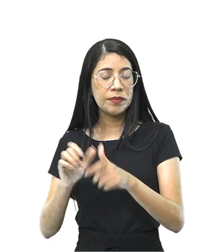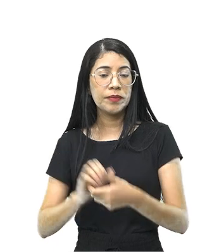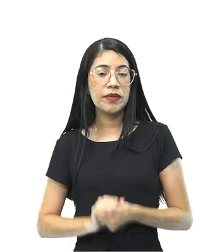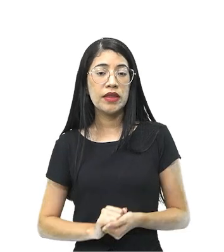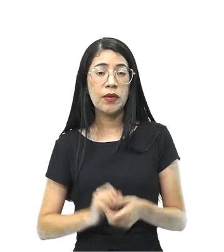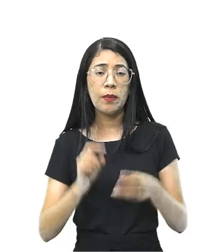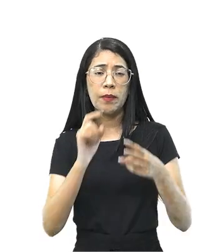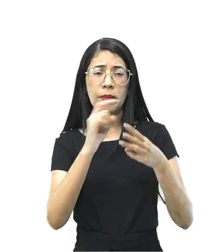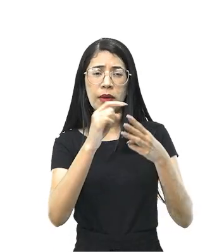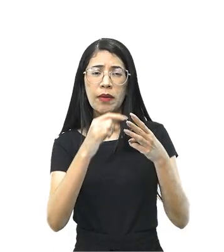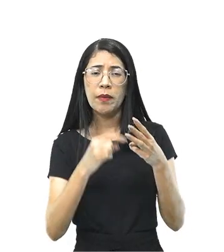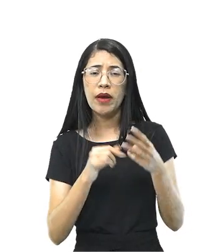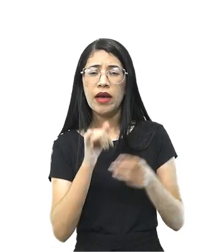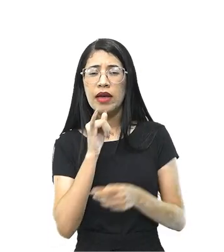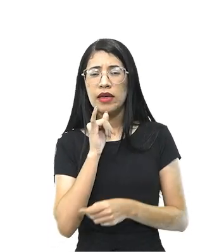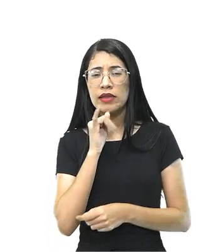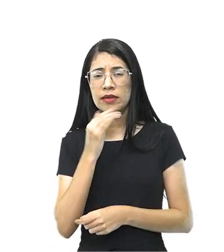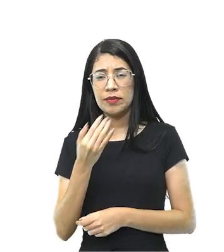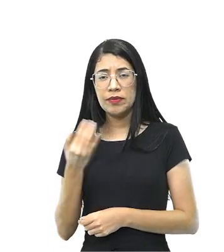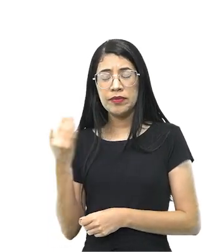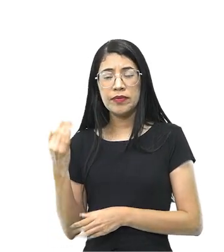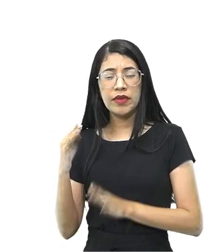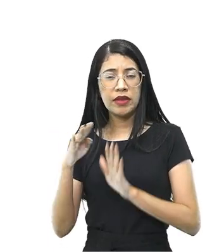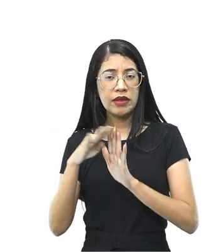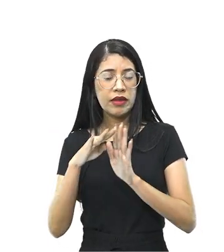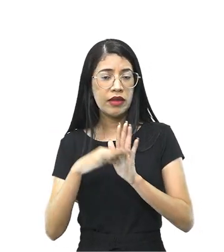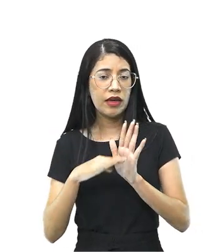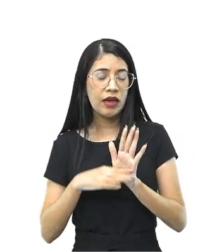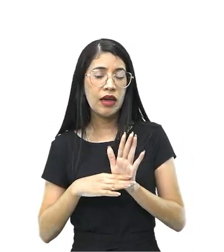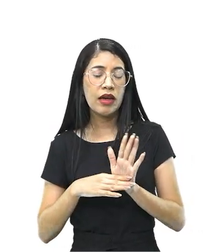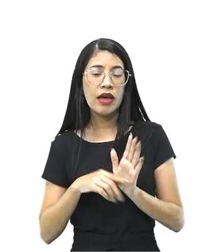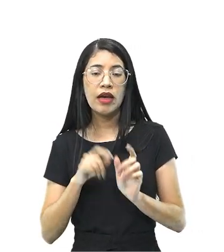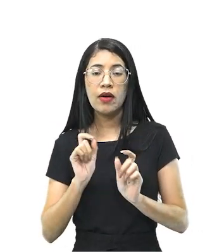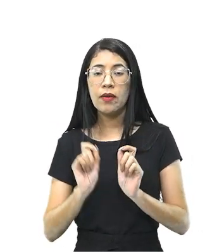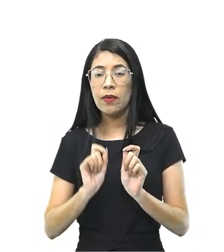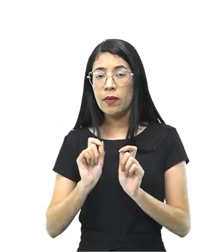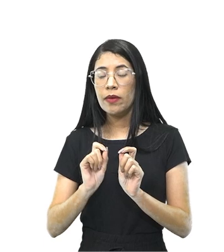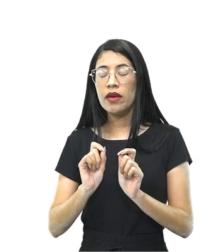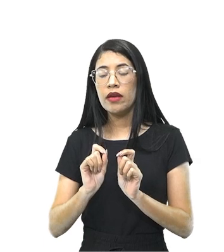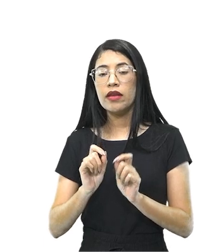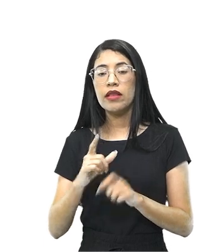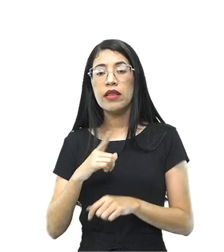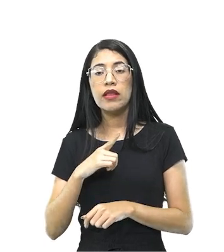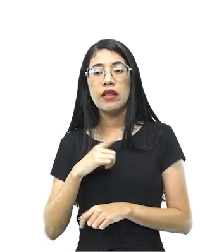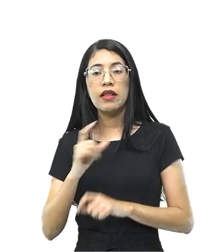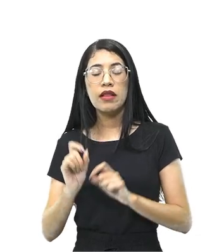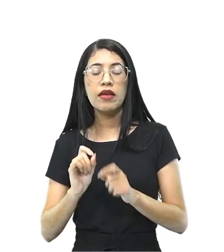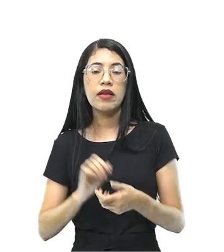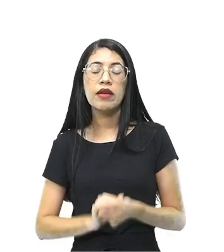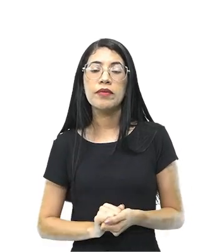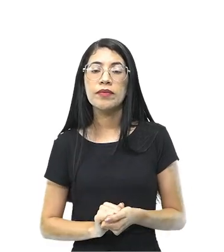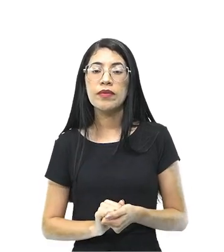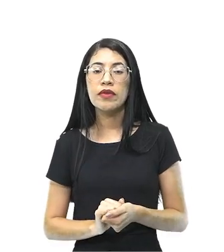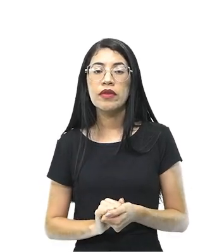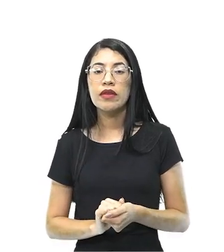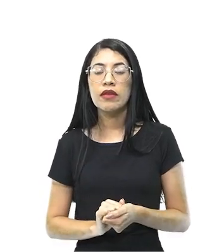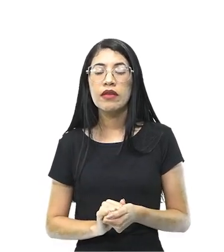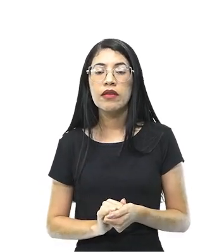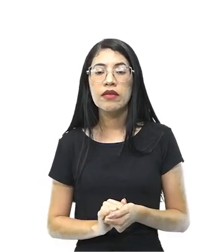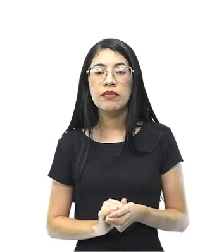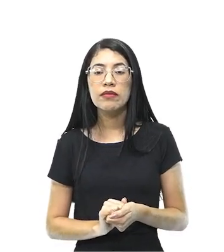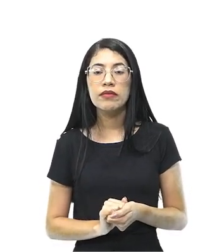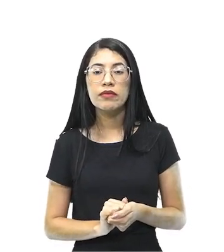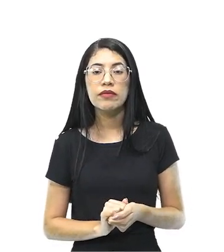esses exemplos, eles virão com certeza, eles virão em breve, eles virão por ali, com certeza, em breve e por ali são